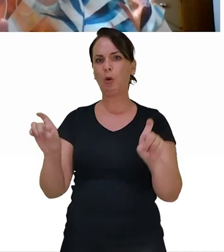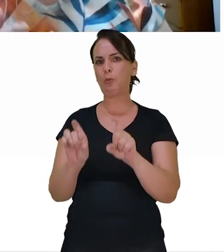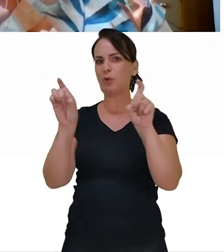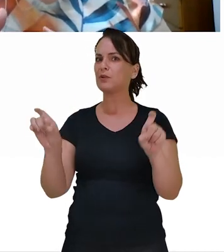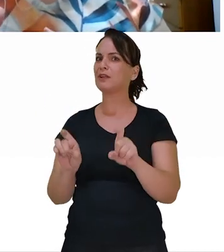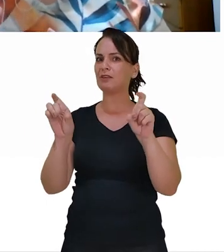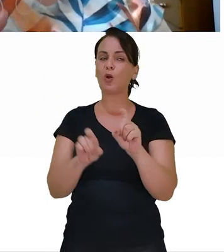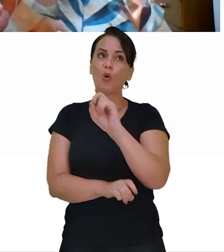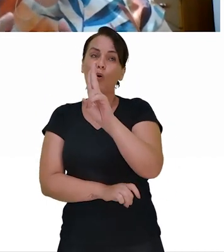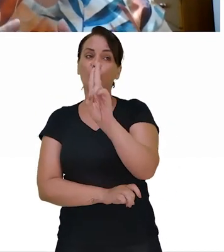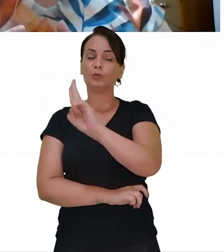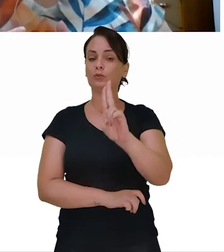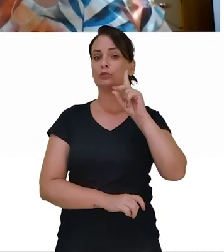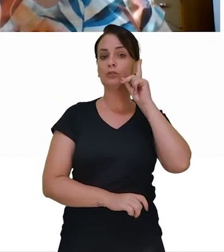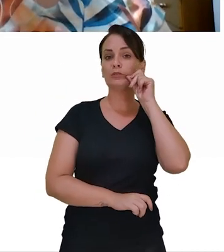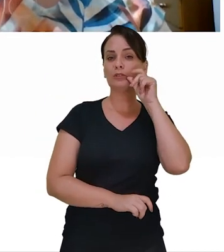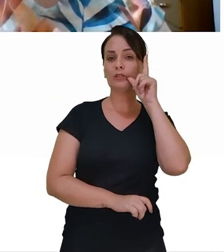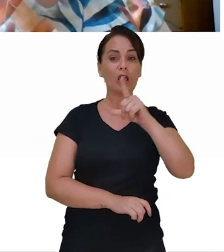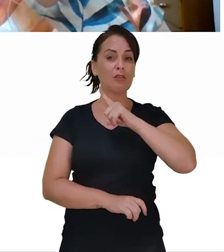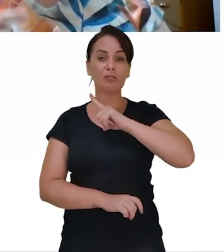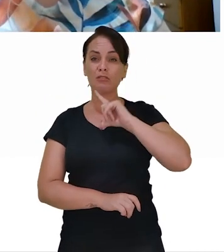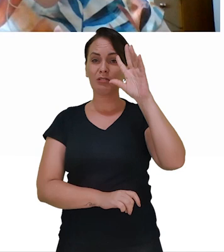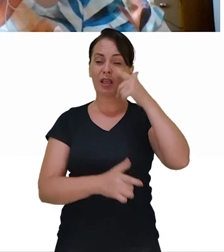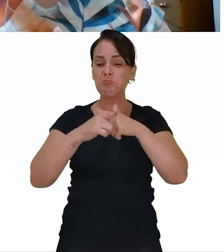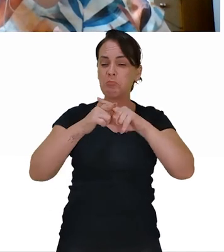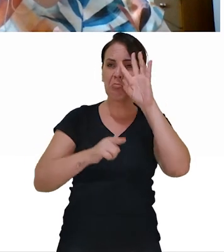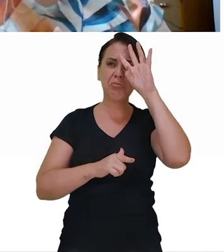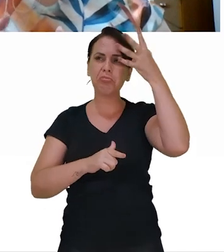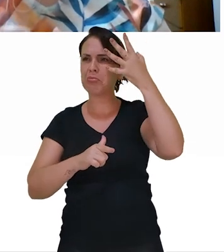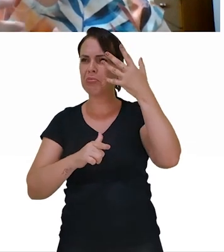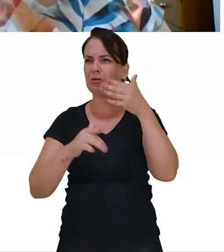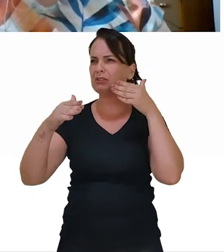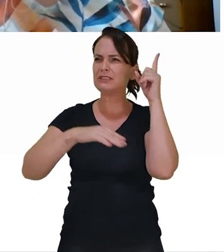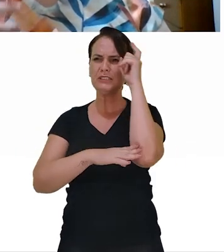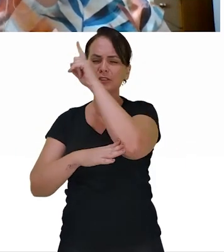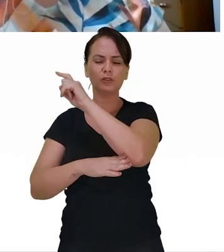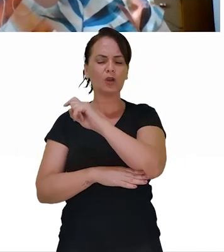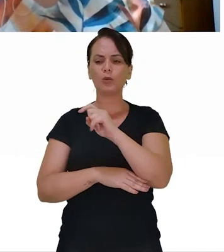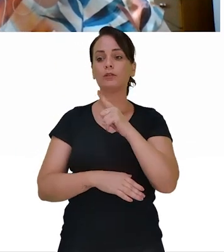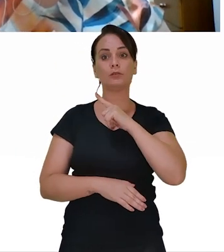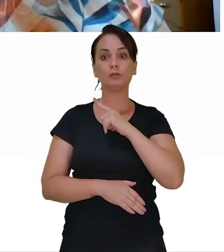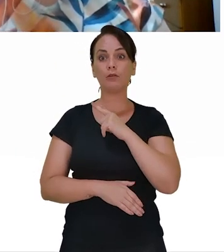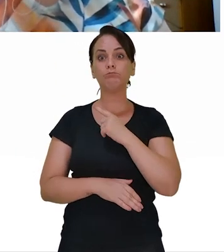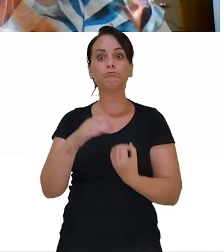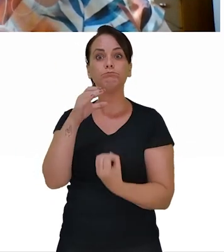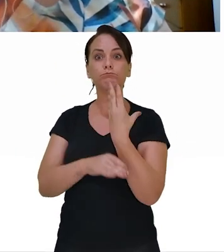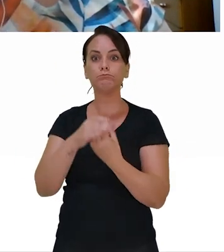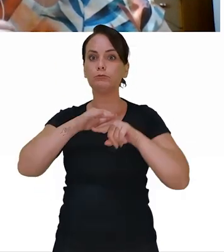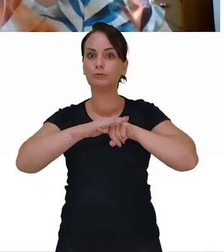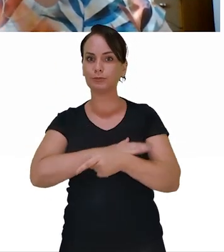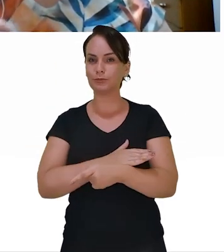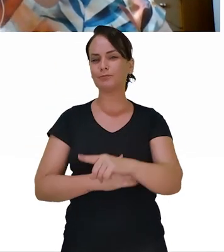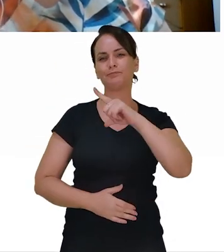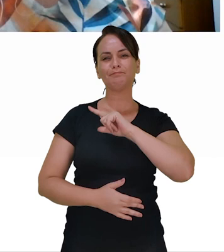lápis. Existem soluções, das menores soluções até as maiores, até as mais elaboradas. E